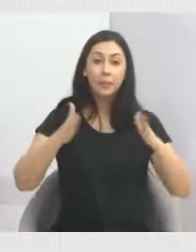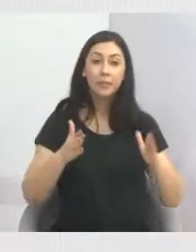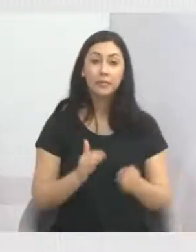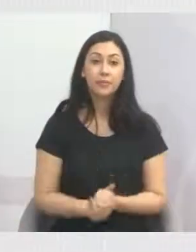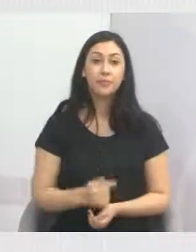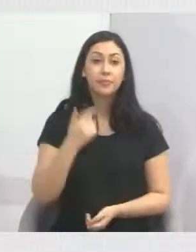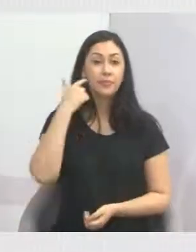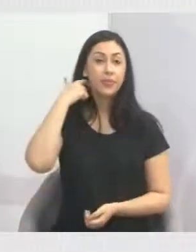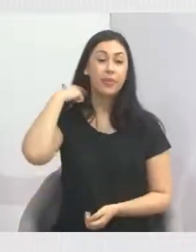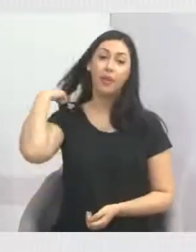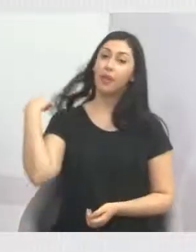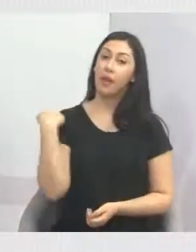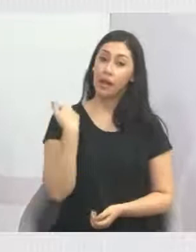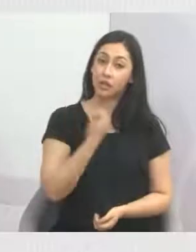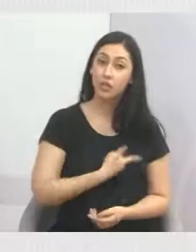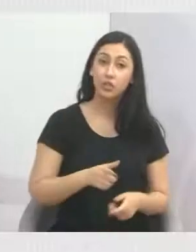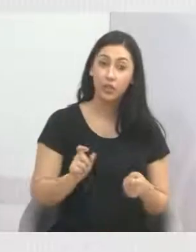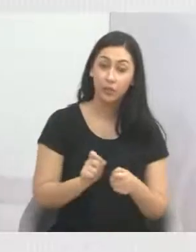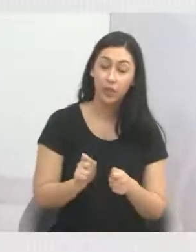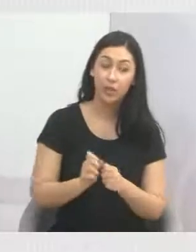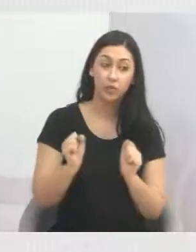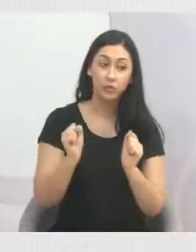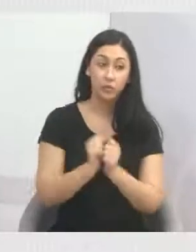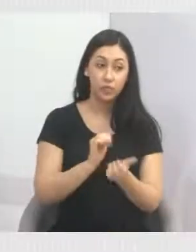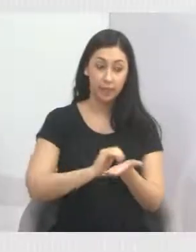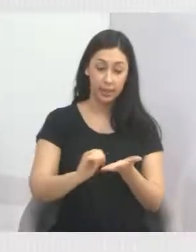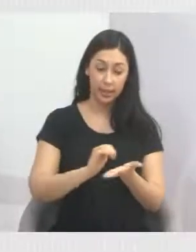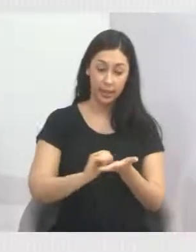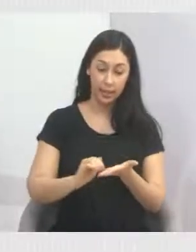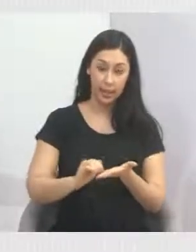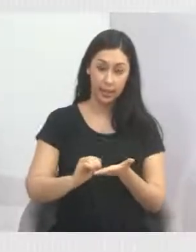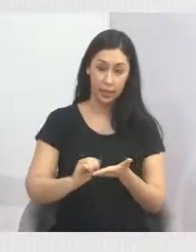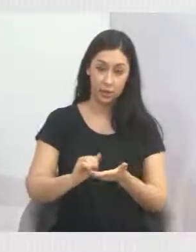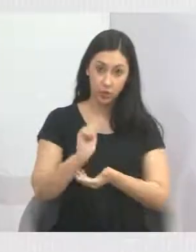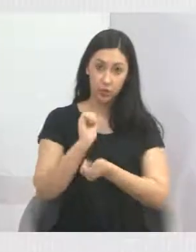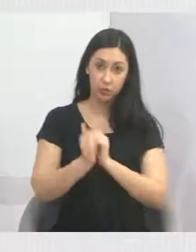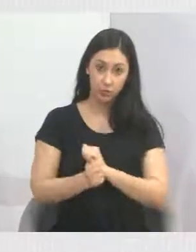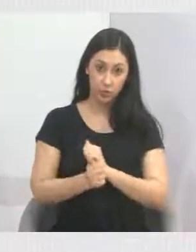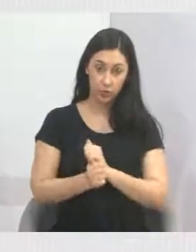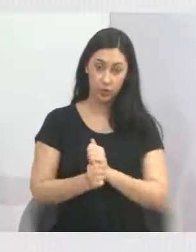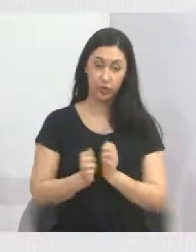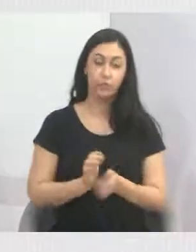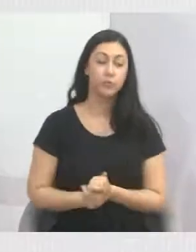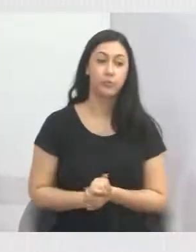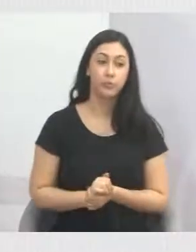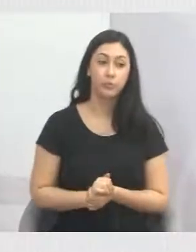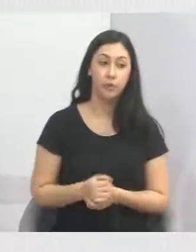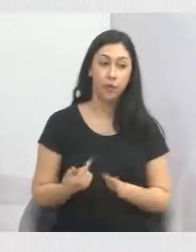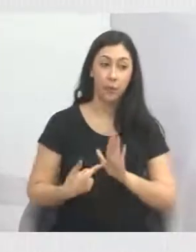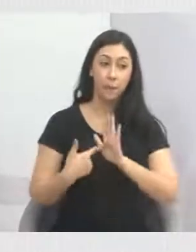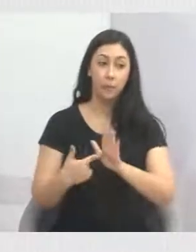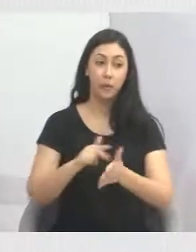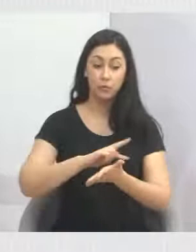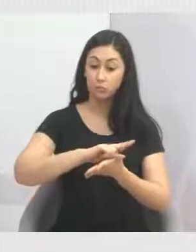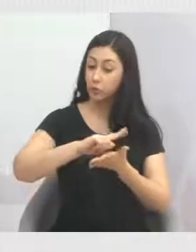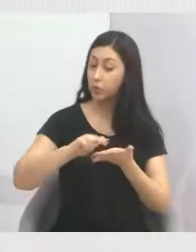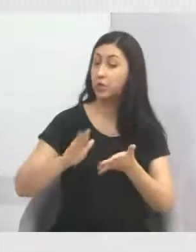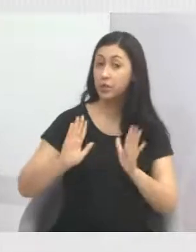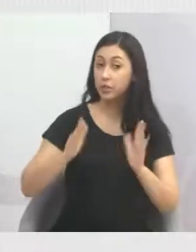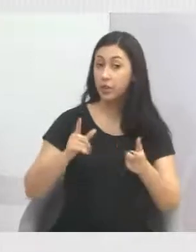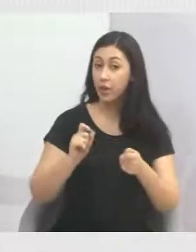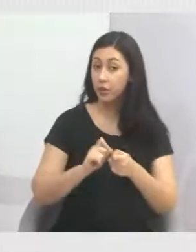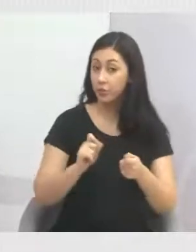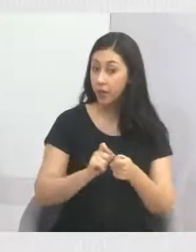gente vai fazer com o Dori e com a Secretaria de Esporte uma matéria na sessão que vem sobre o que já está fazendo, o que